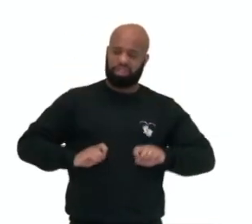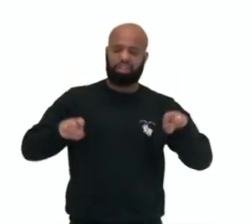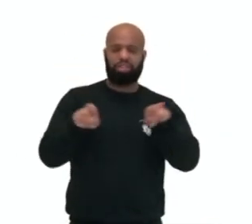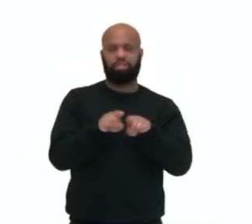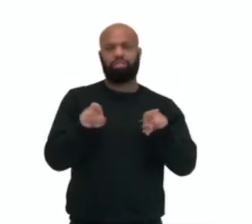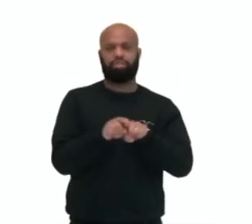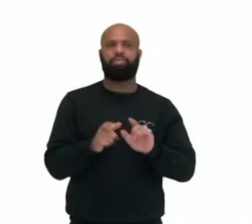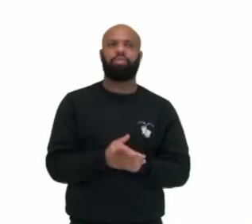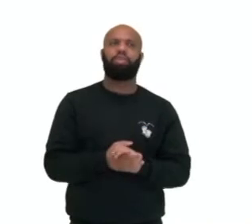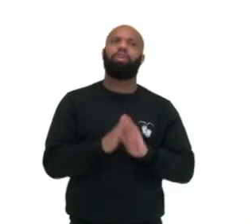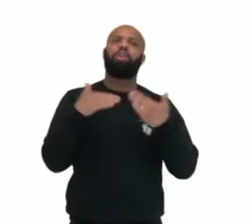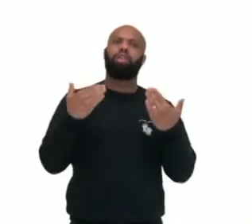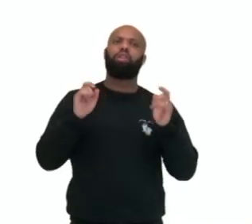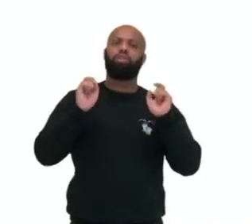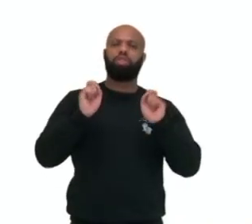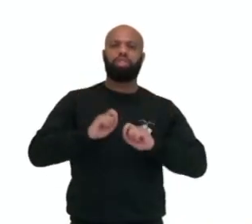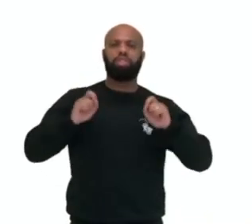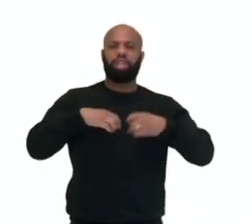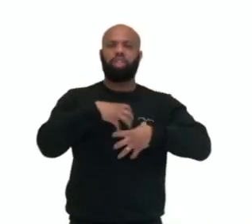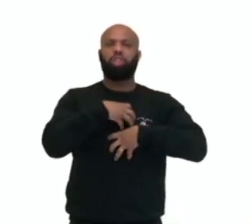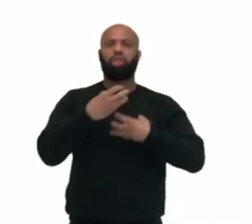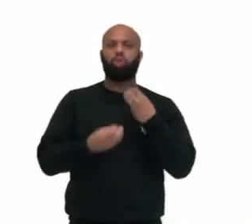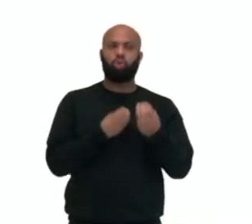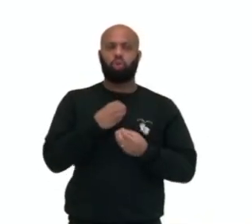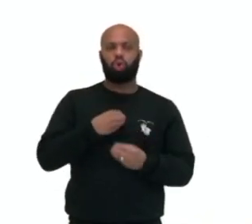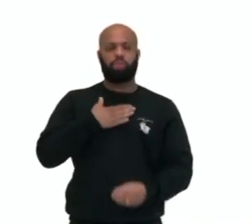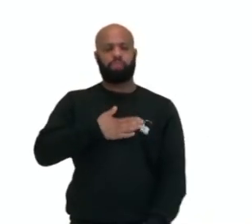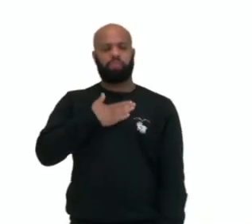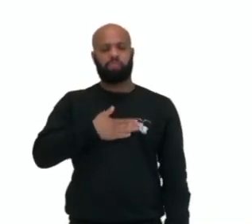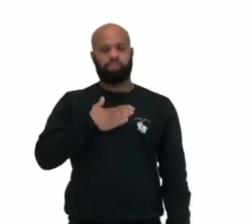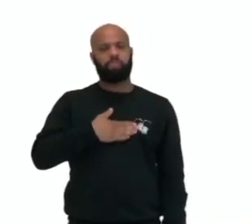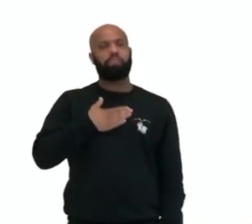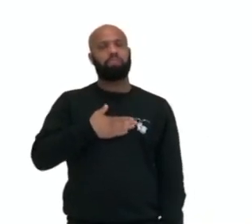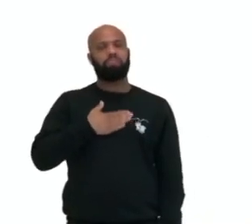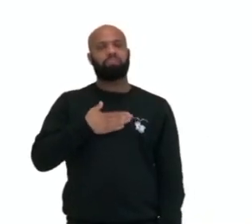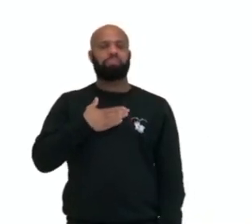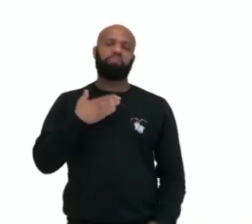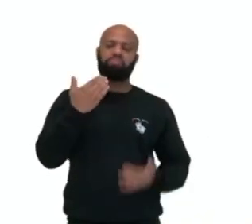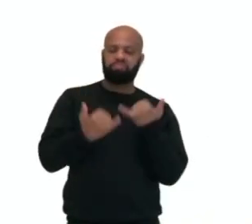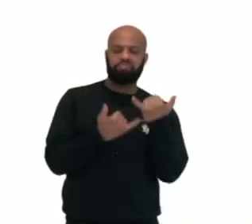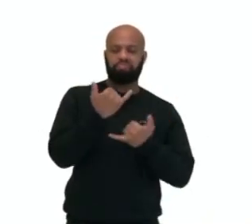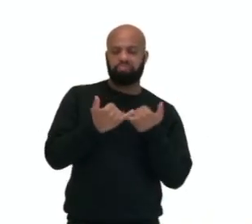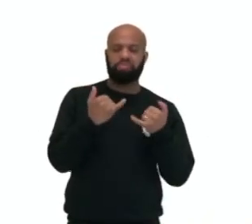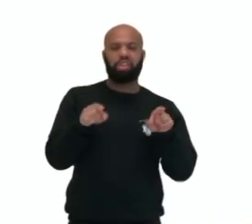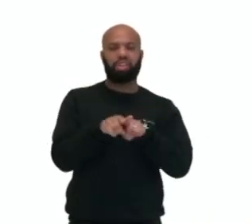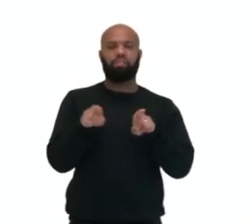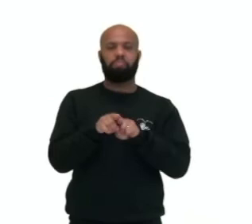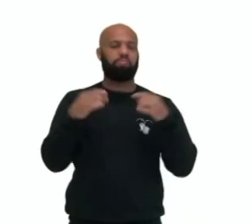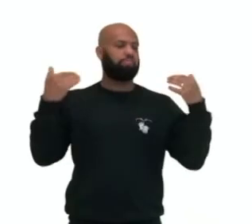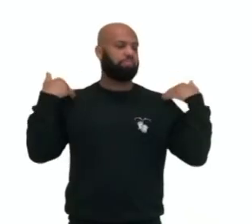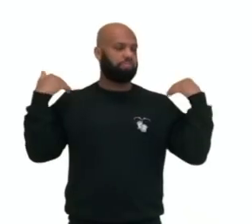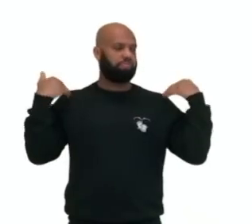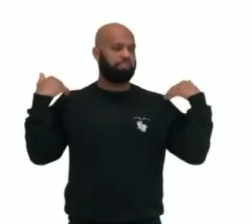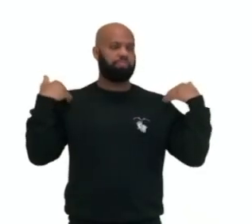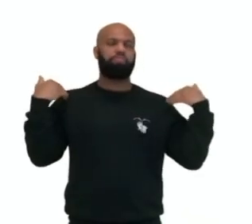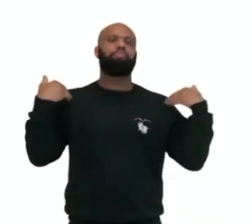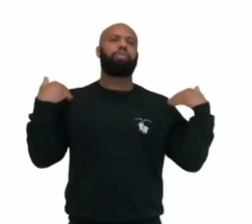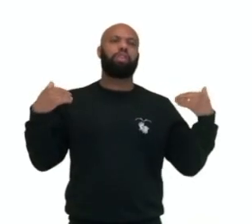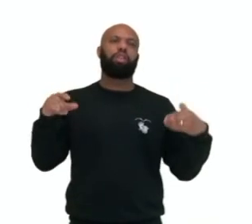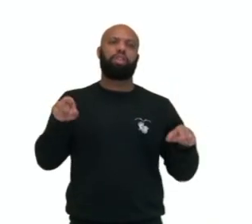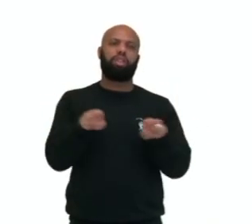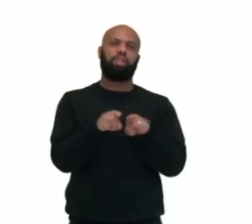Pode ser jogada de forma recreativa, como esporte competitivo, ou como atividade de educação física nos programas